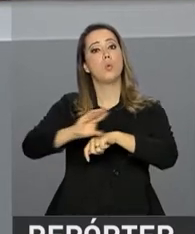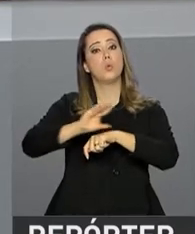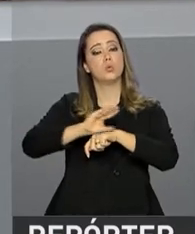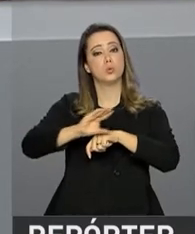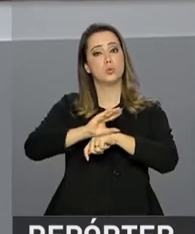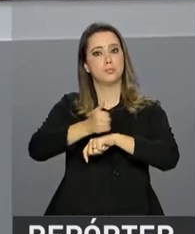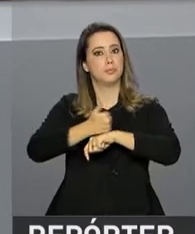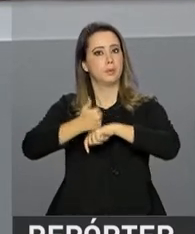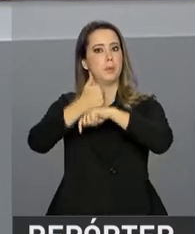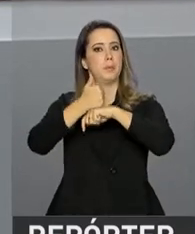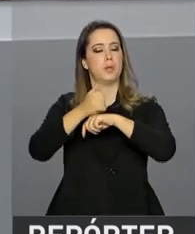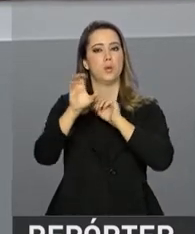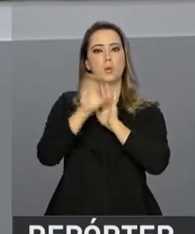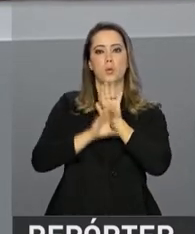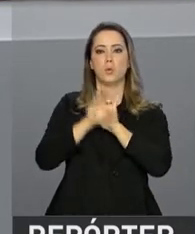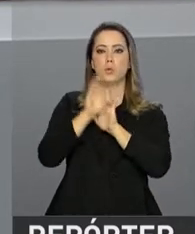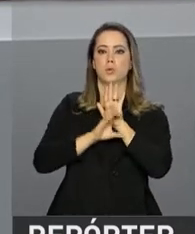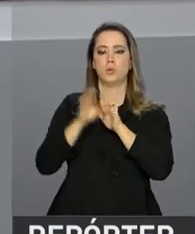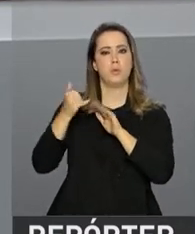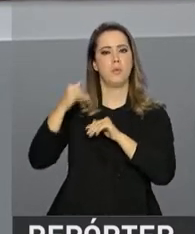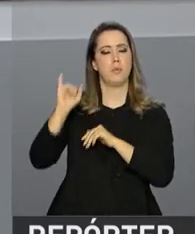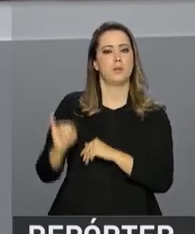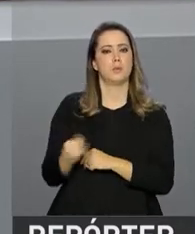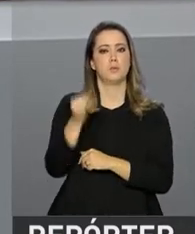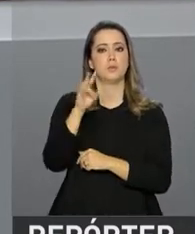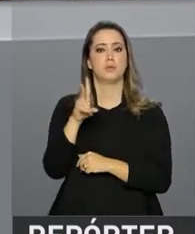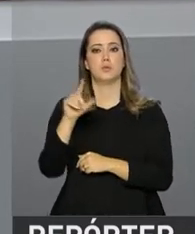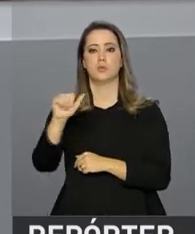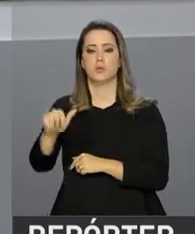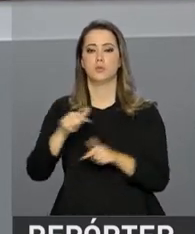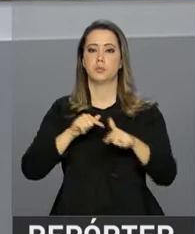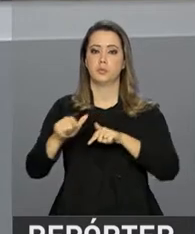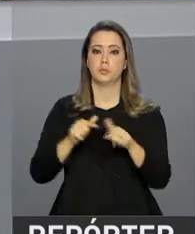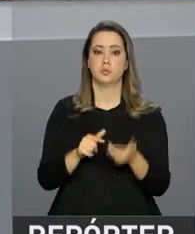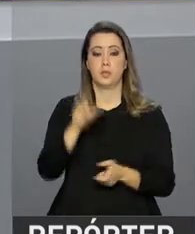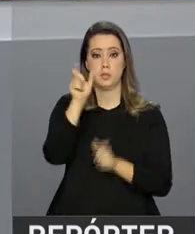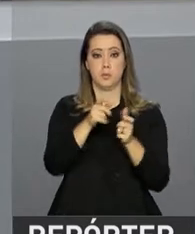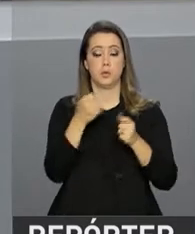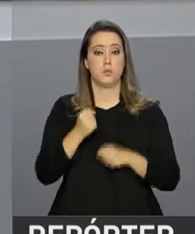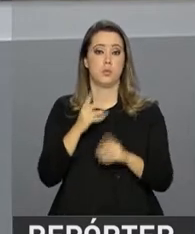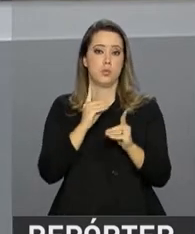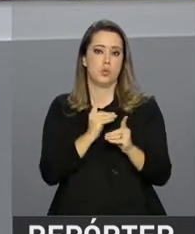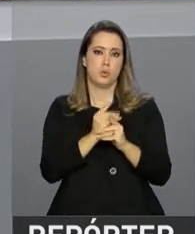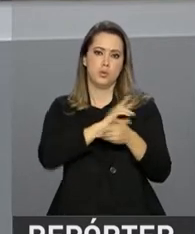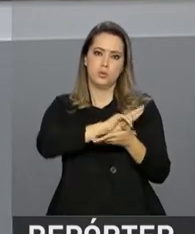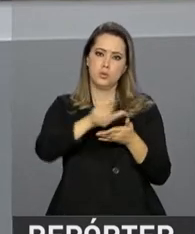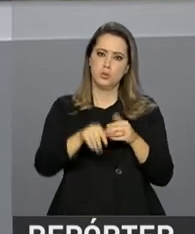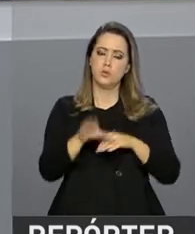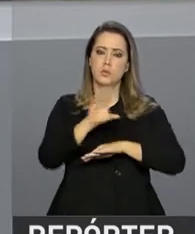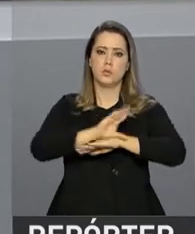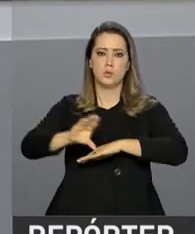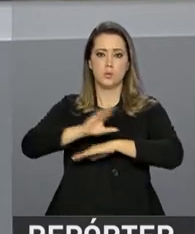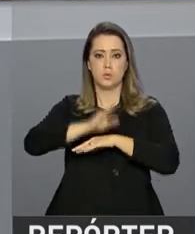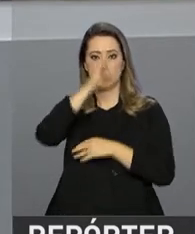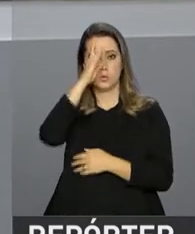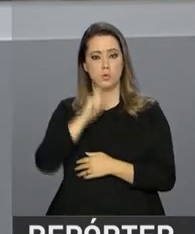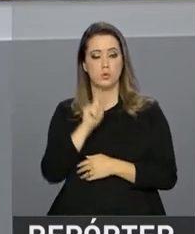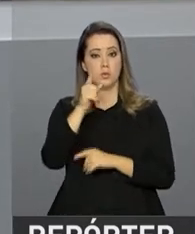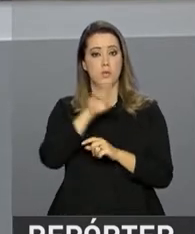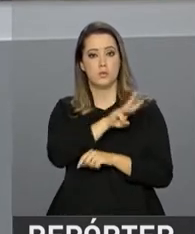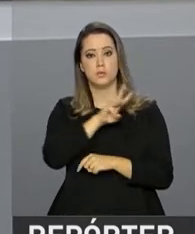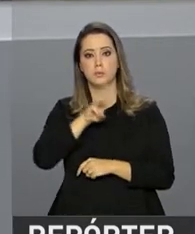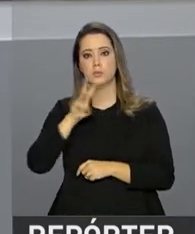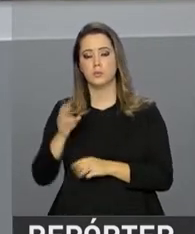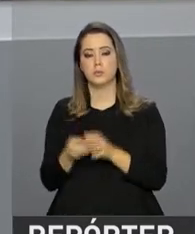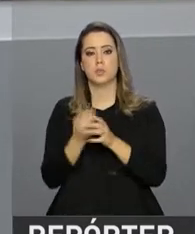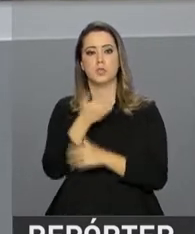melhorar o currículo e aumentar as chances de conseguir uma vaga de emprego. Os interessados podem encontrar diversos cursos gratuitos numa